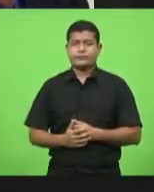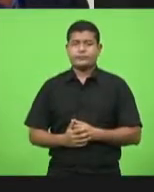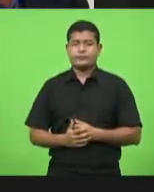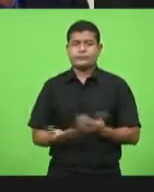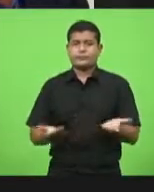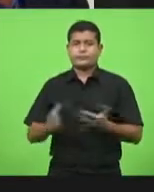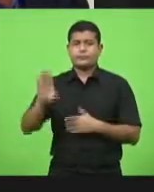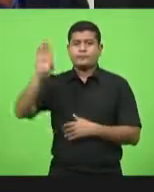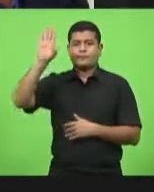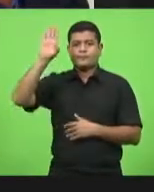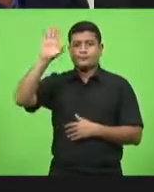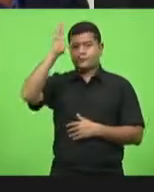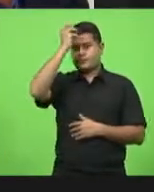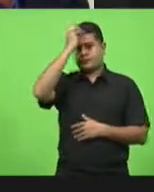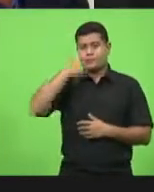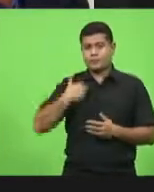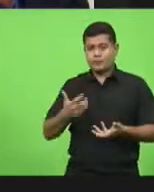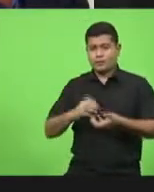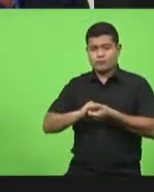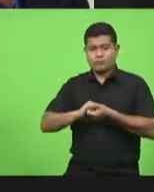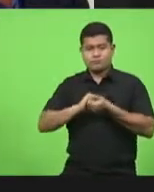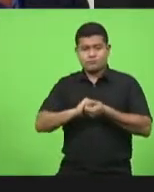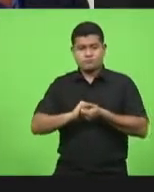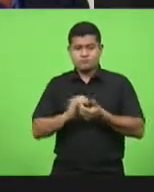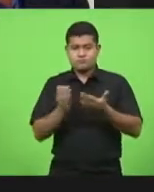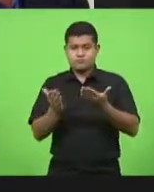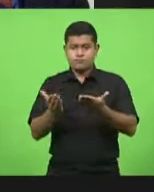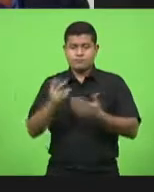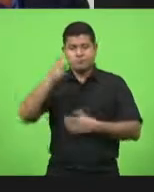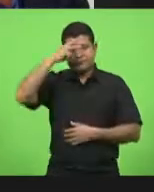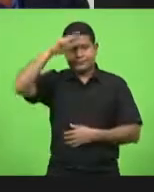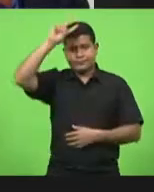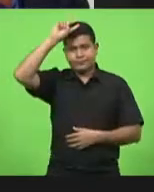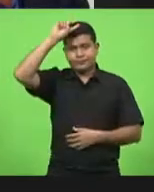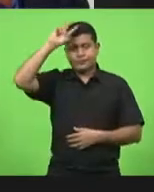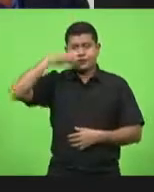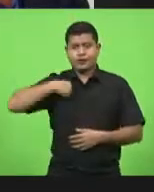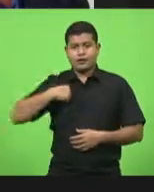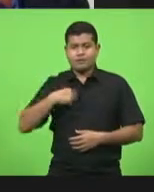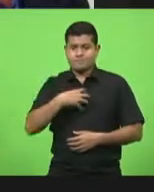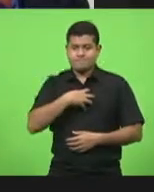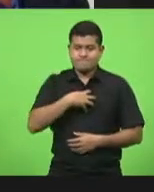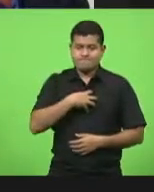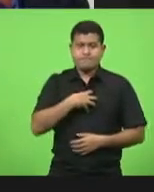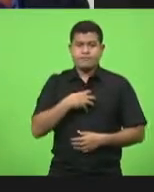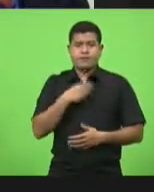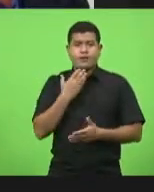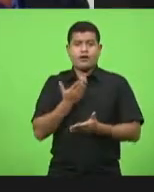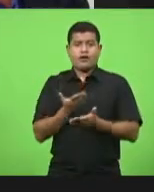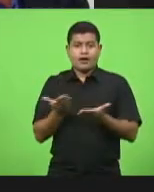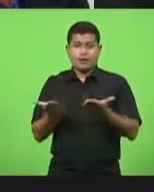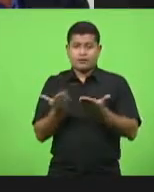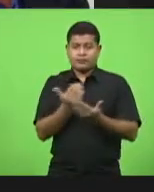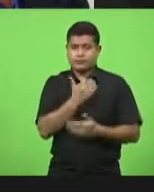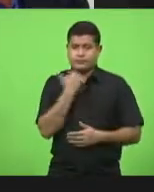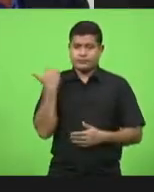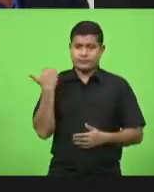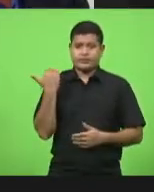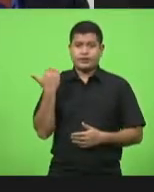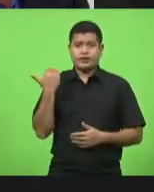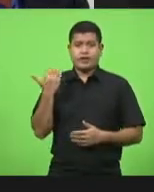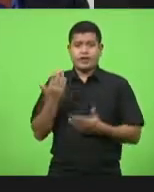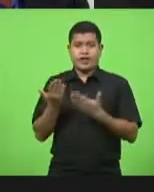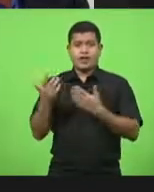ordem. Apenas para cumprimentar as palavras do deputado doutor Vicente, nos sentimentos à perda desse ícone da saúde em